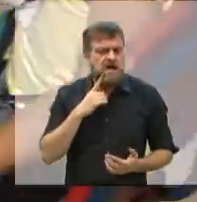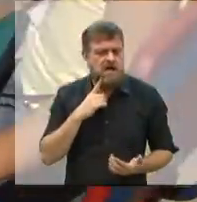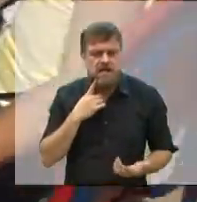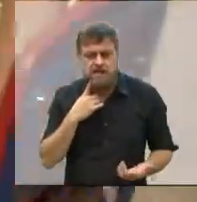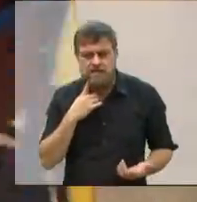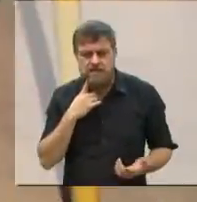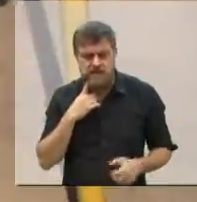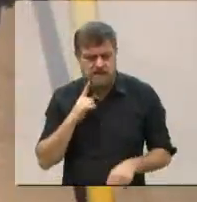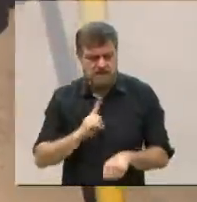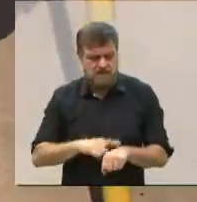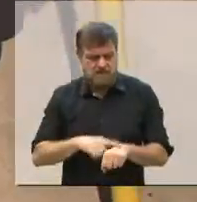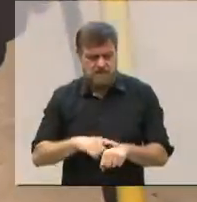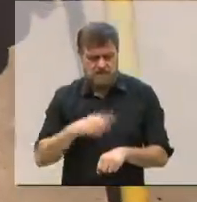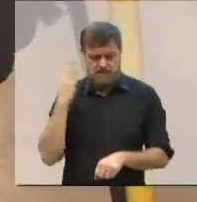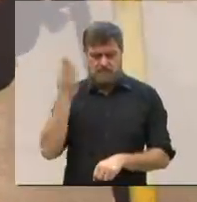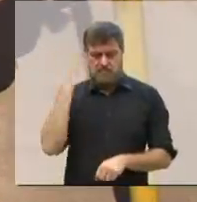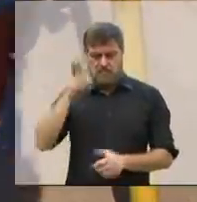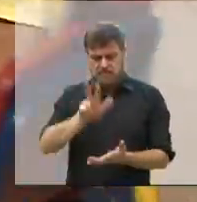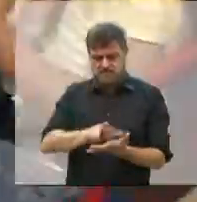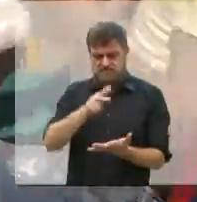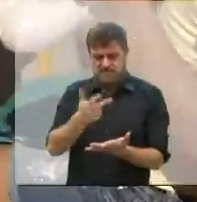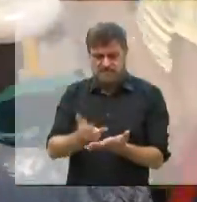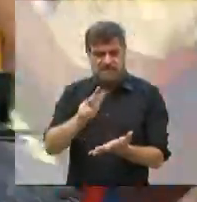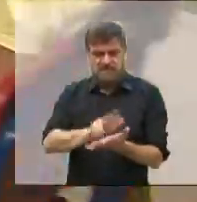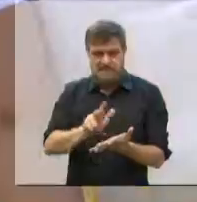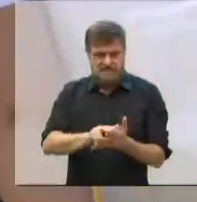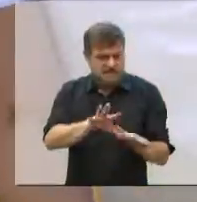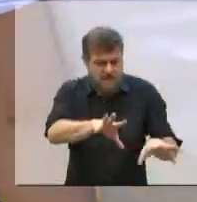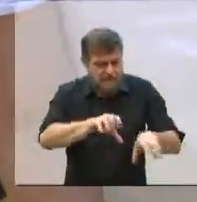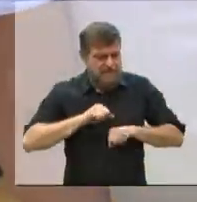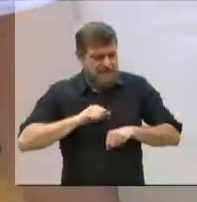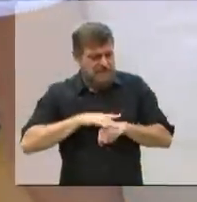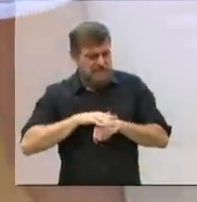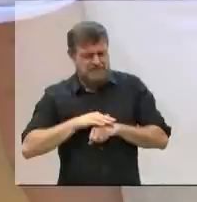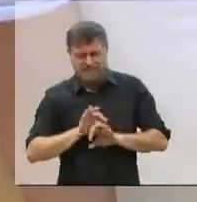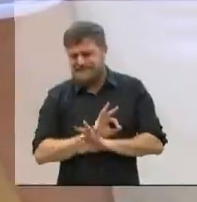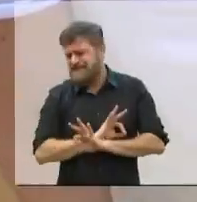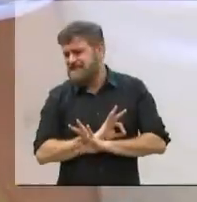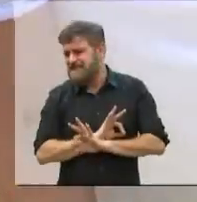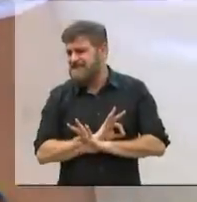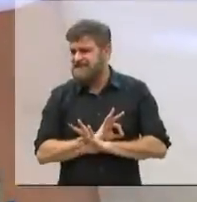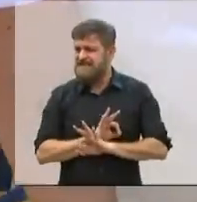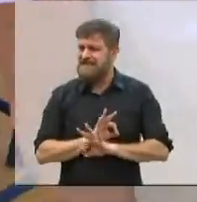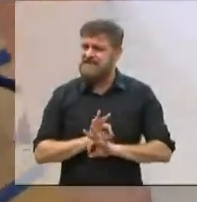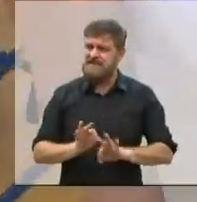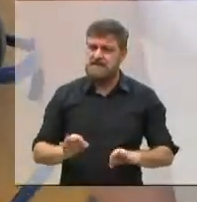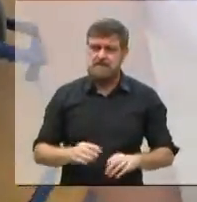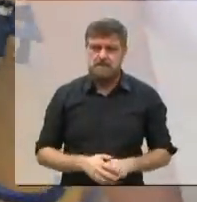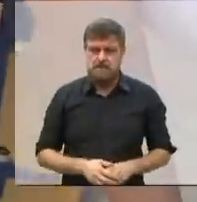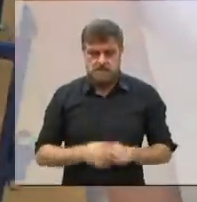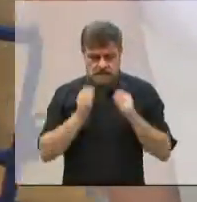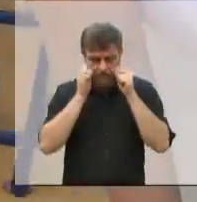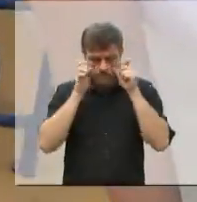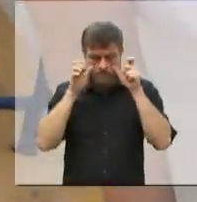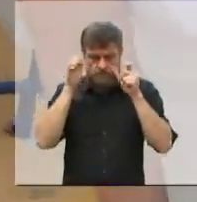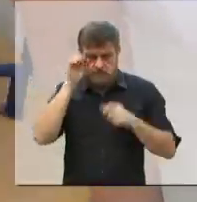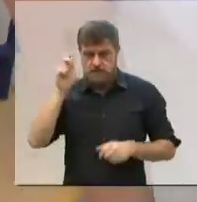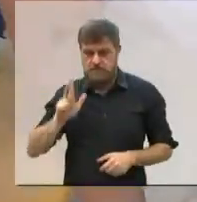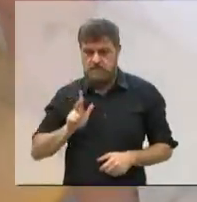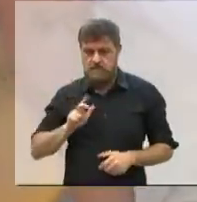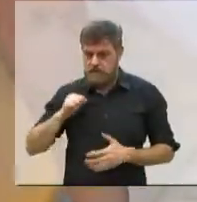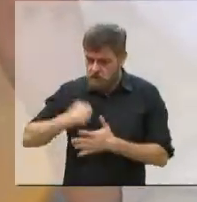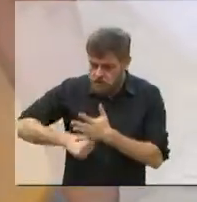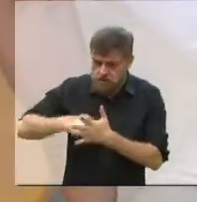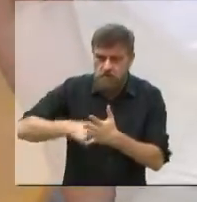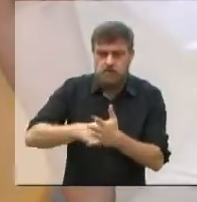tendo uma convulsão, isso não pega absolutamente nada. Isso me chamou muito a atenção e eu falei assim: eu vou